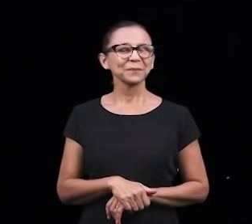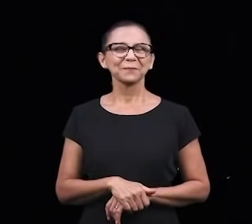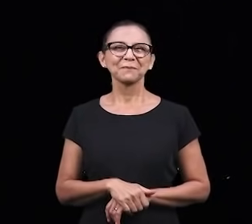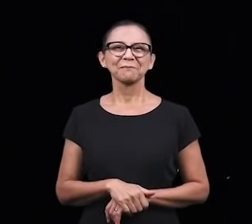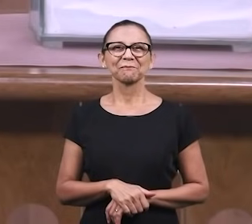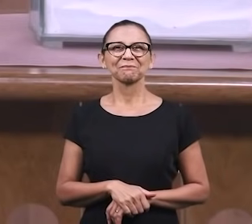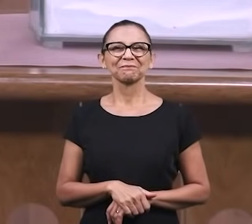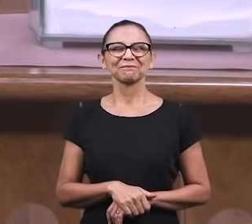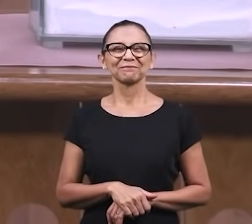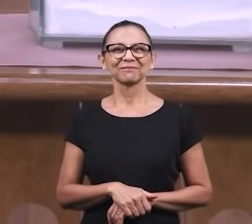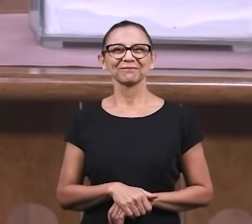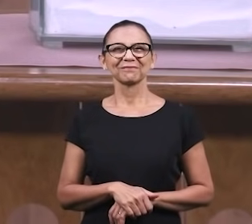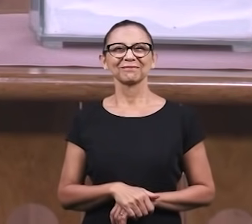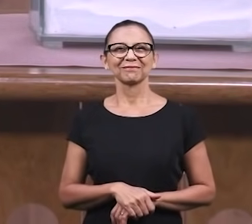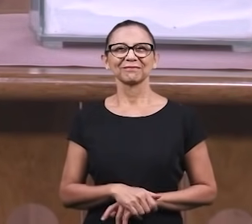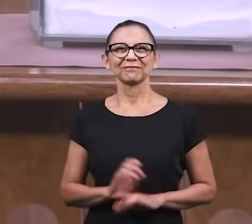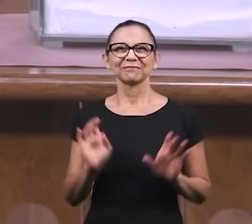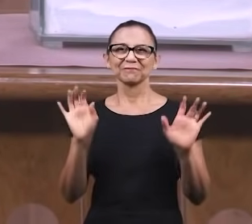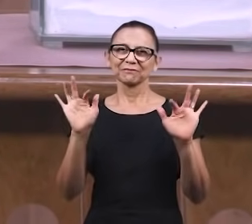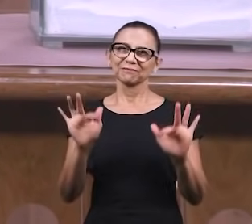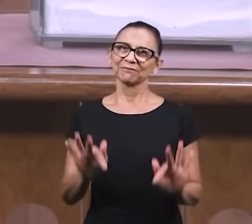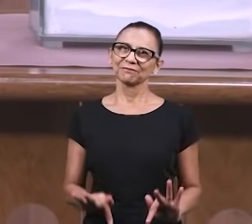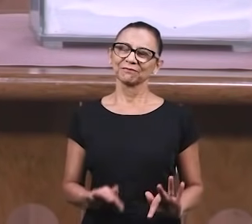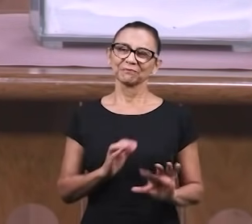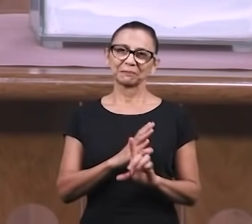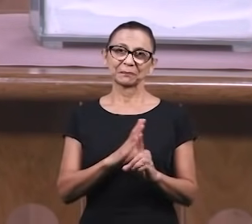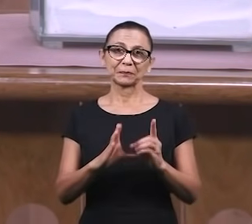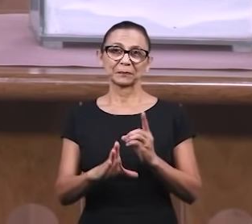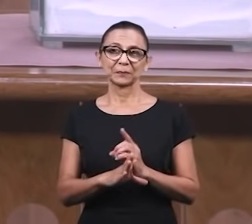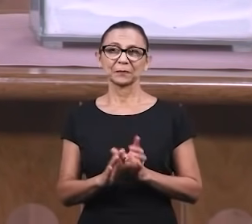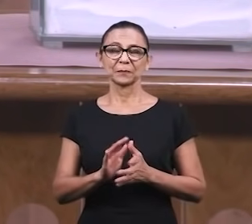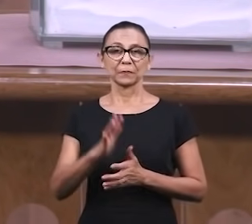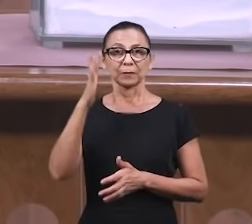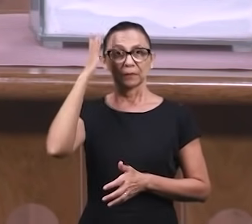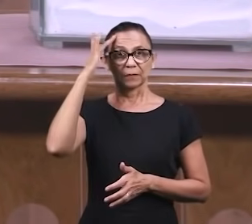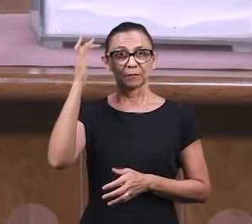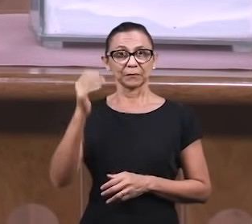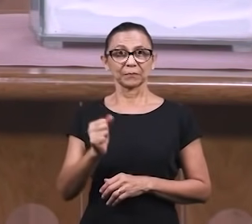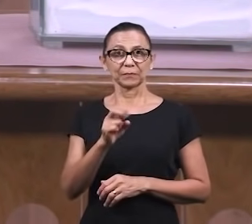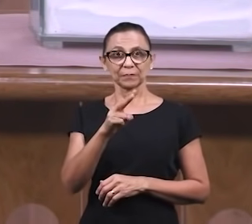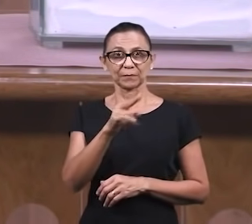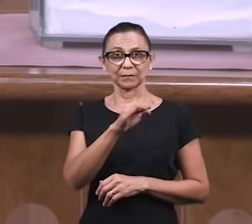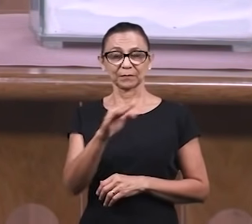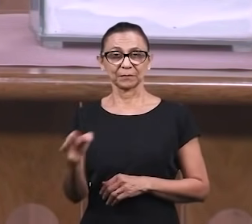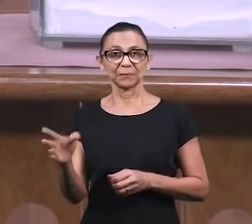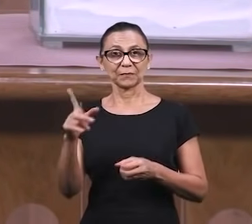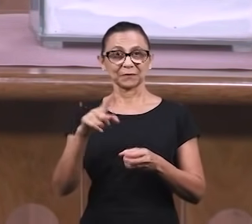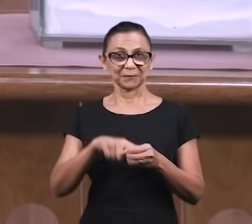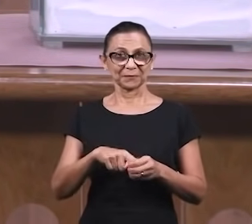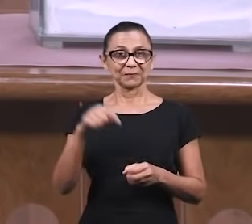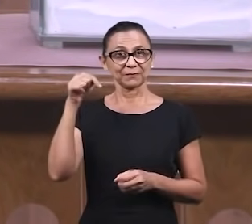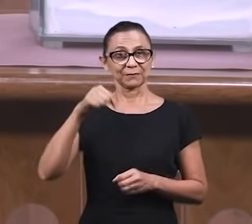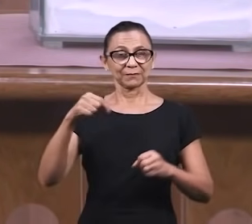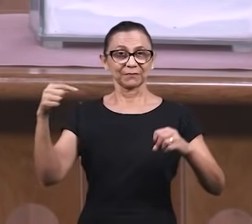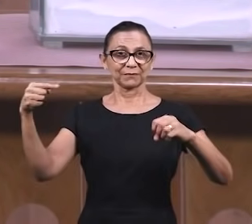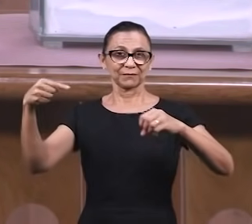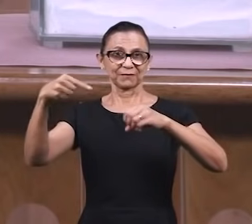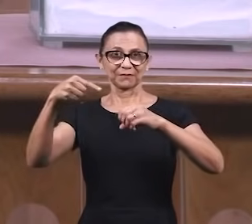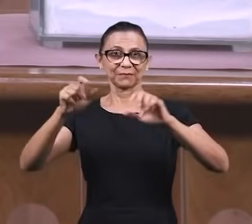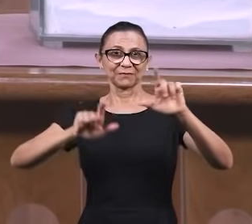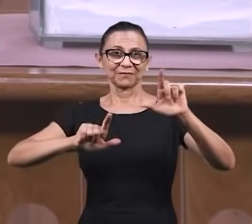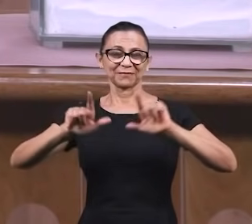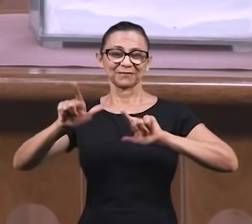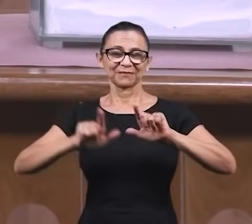tá certo? Estamos chegando então ao final deste culto. Amanhã, às 17h30, estaremos de volta aqui pela